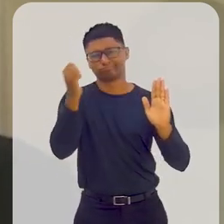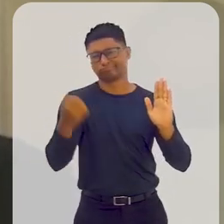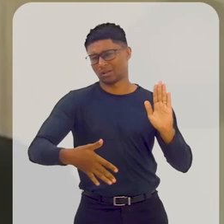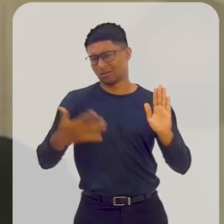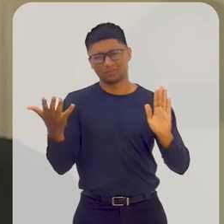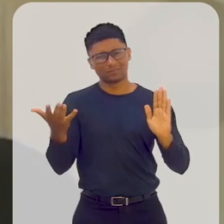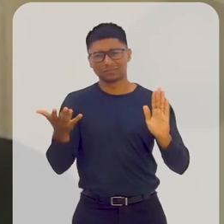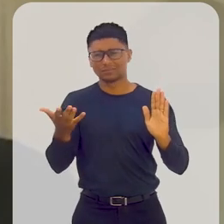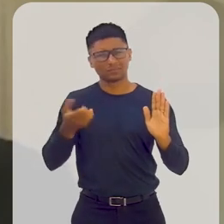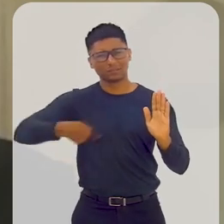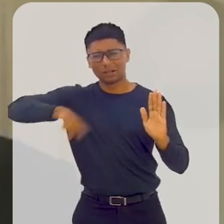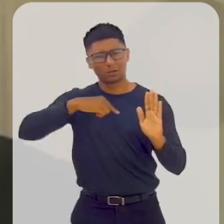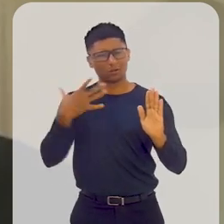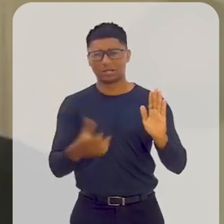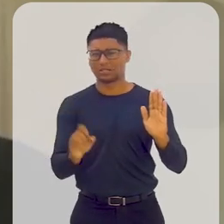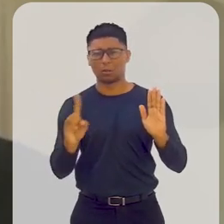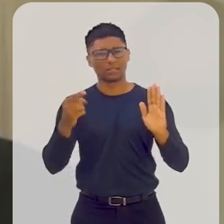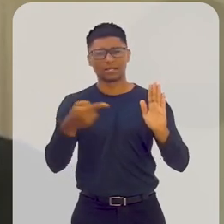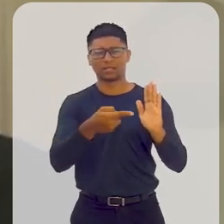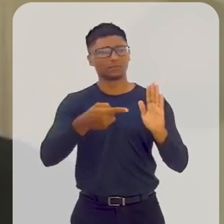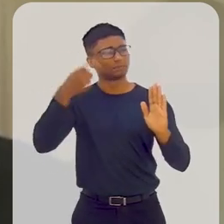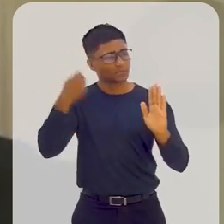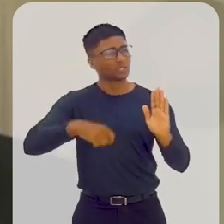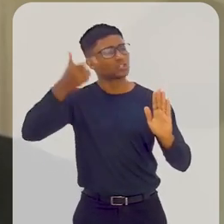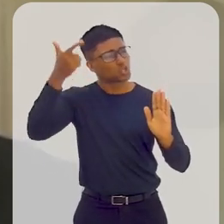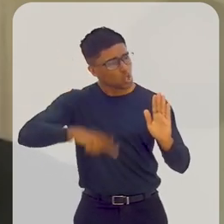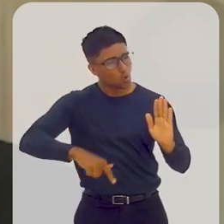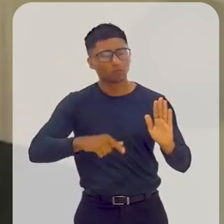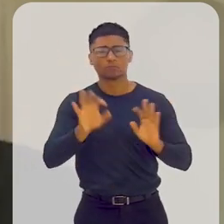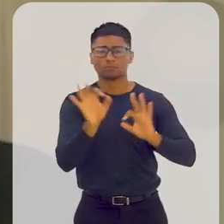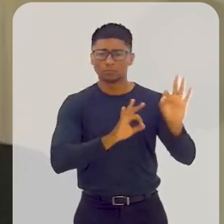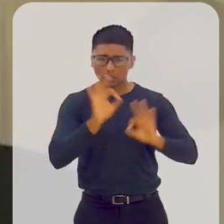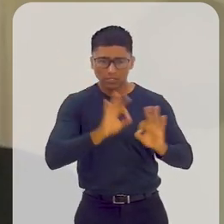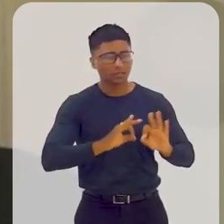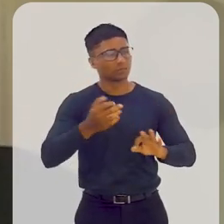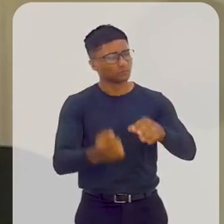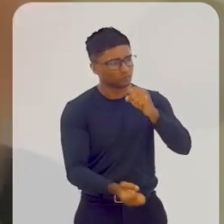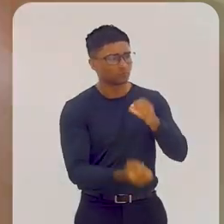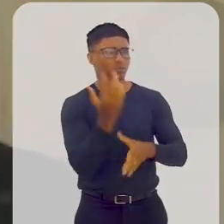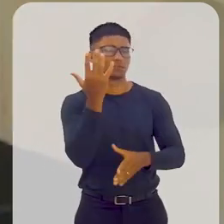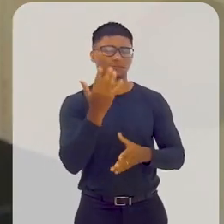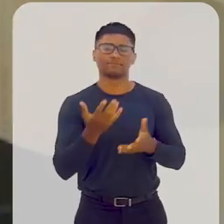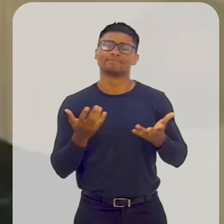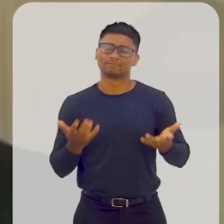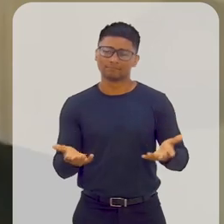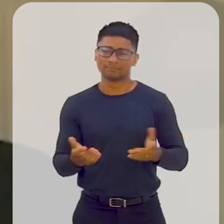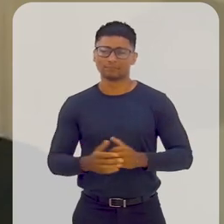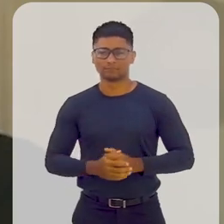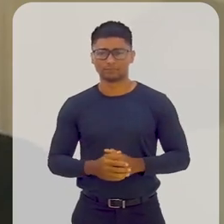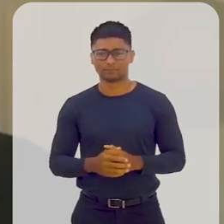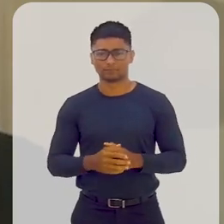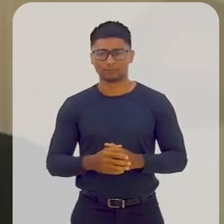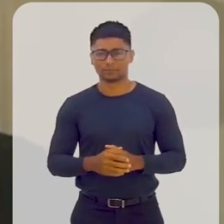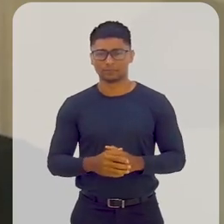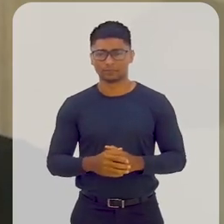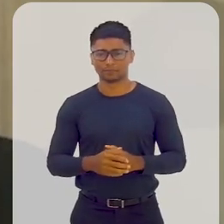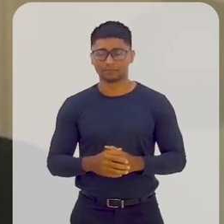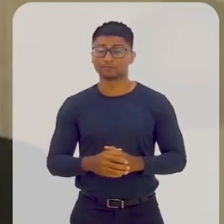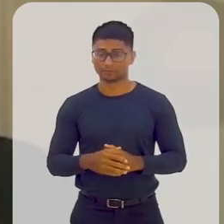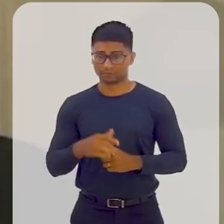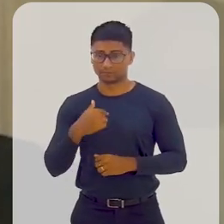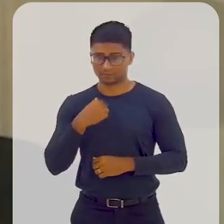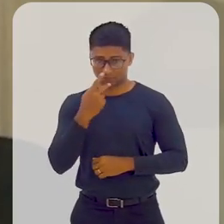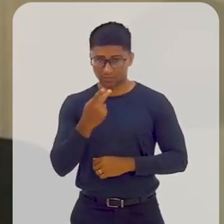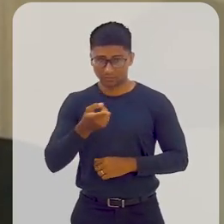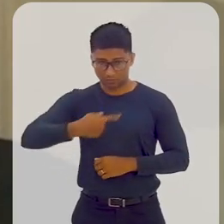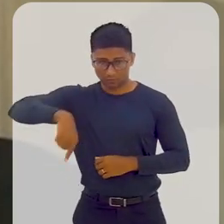nós condenamos esses projetos, né? Não passam, né? E tem que refazer, tem que voltar à estaca zero. Então, a gente,